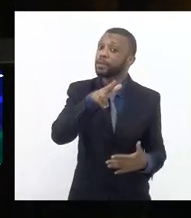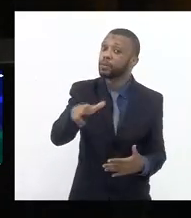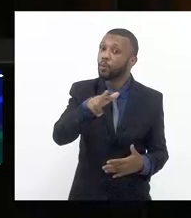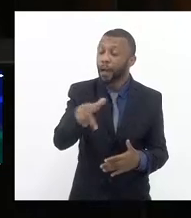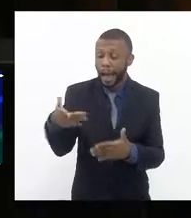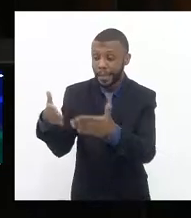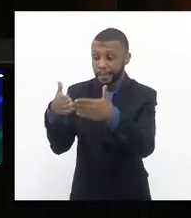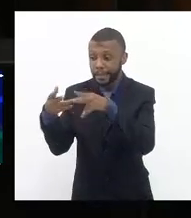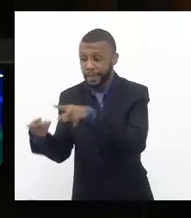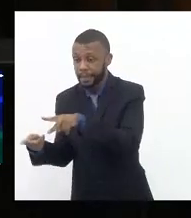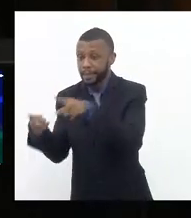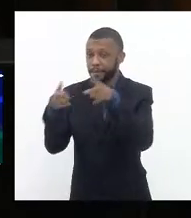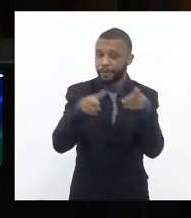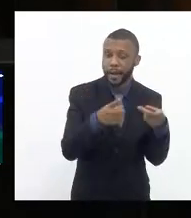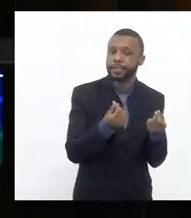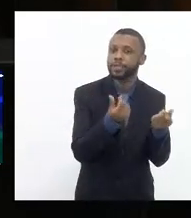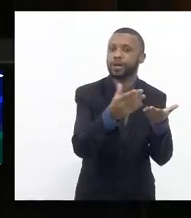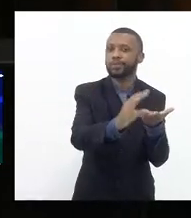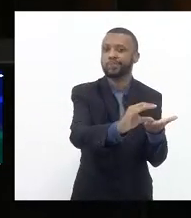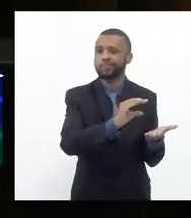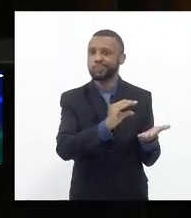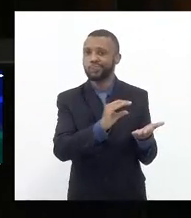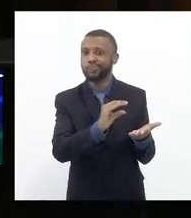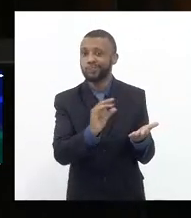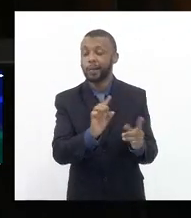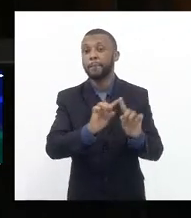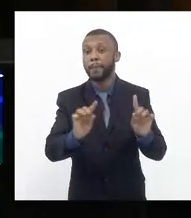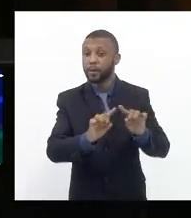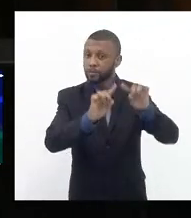pecúnia. Mas o servidor pode gozá-la, pode usufruí-la.